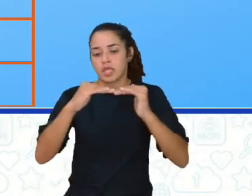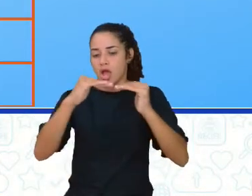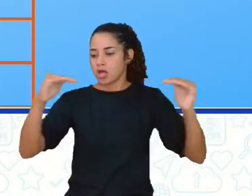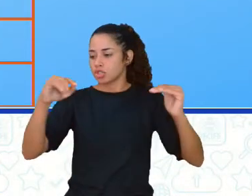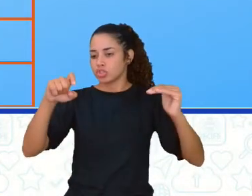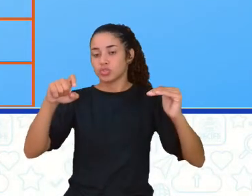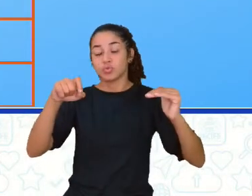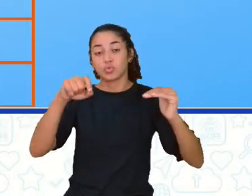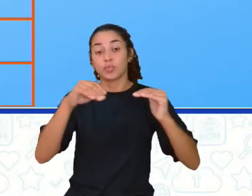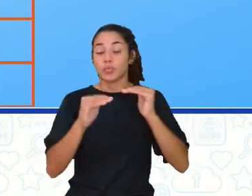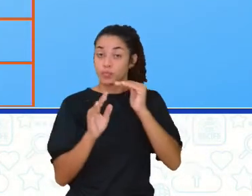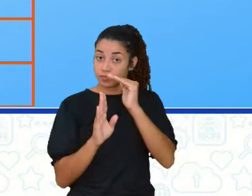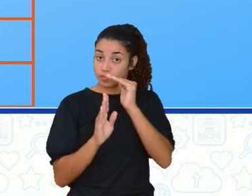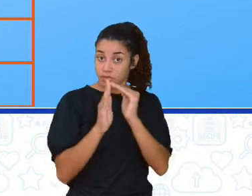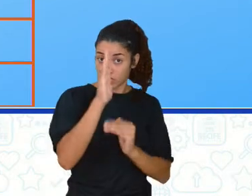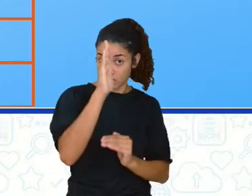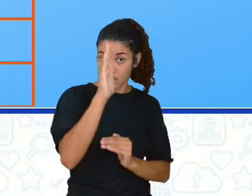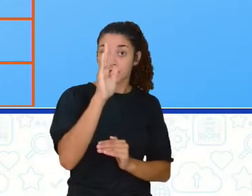vertical,